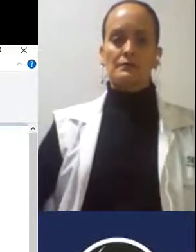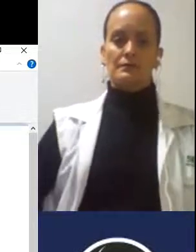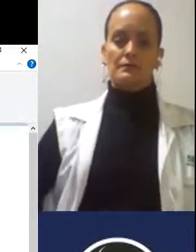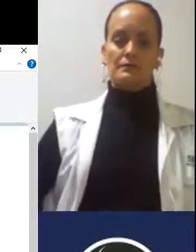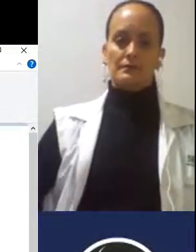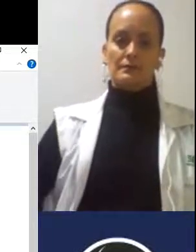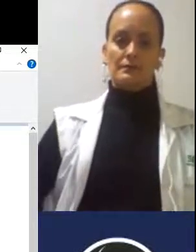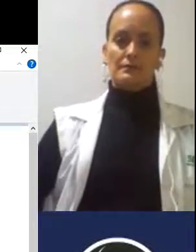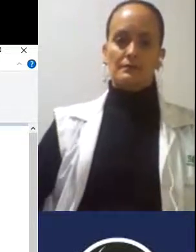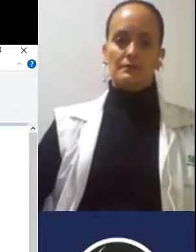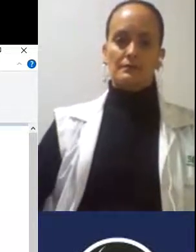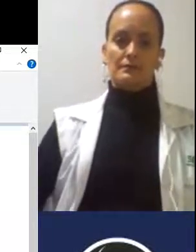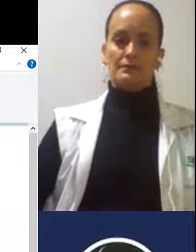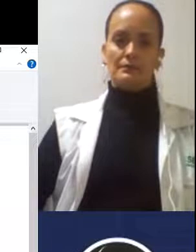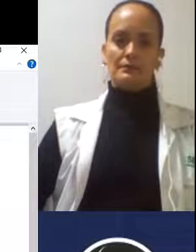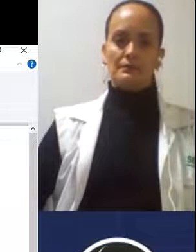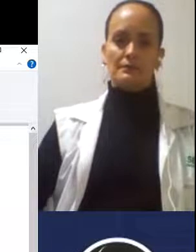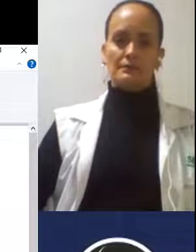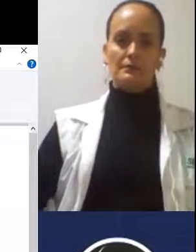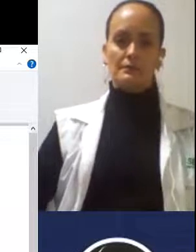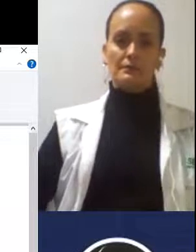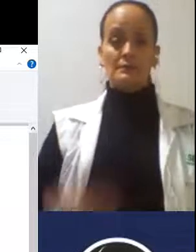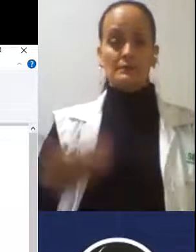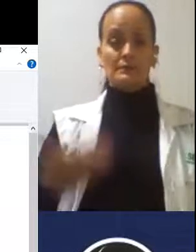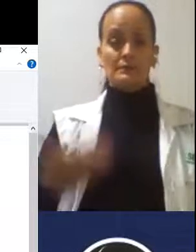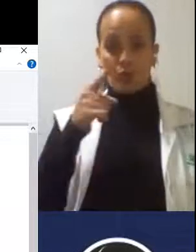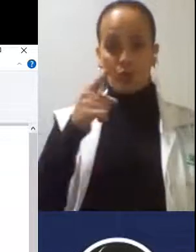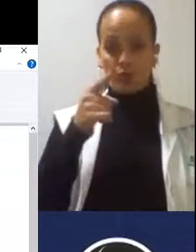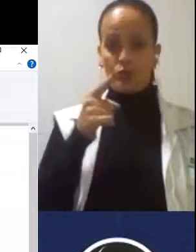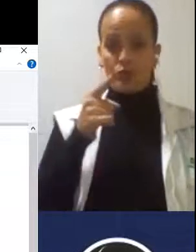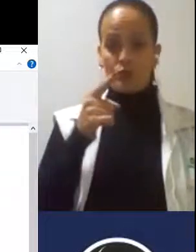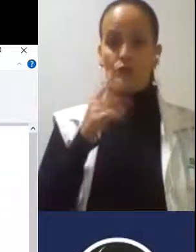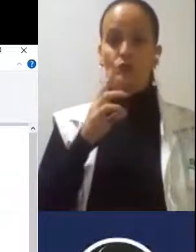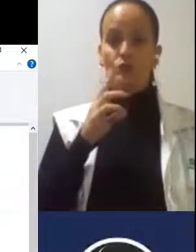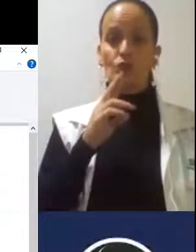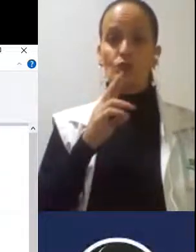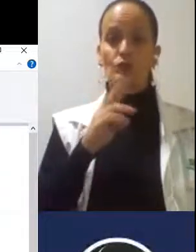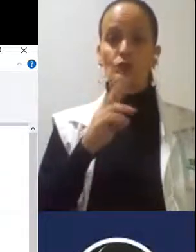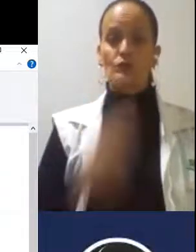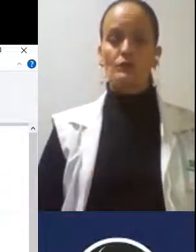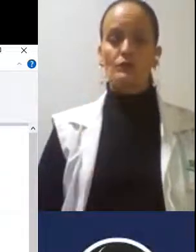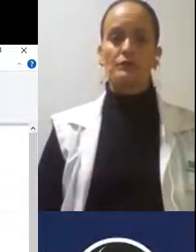Então, ó, no total de resistência que a gente tem lá, deixa eu só apagar aqui.